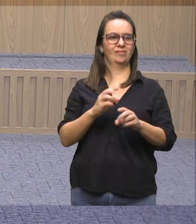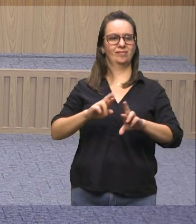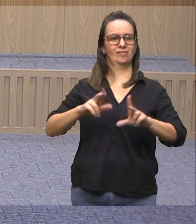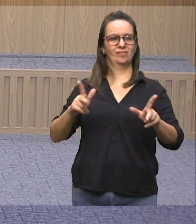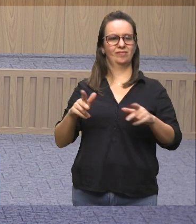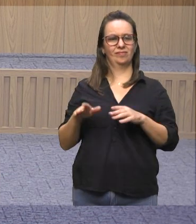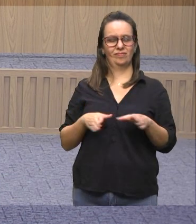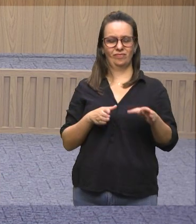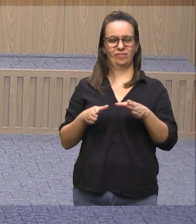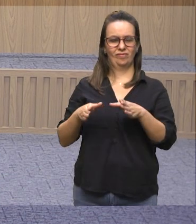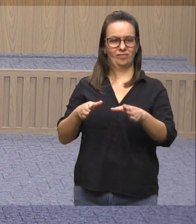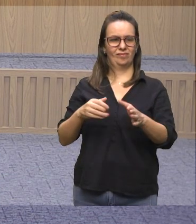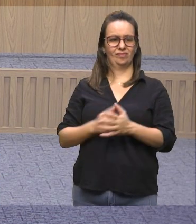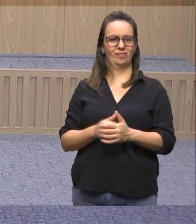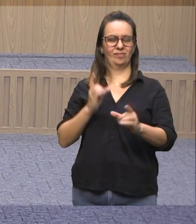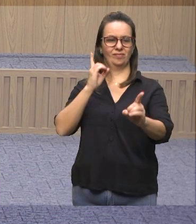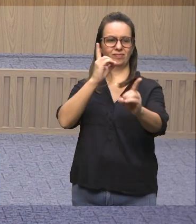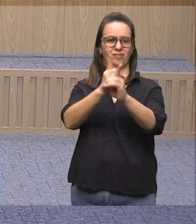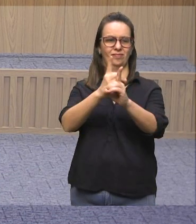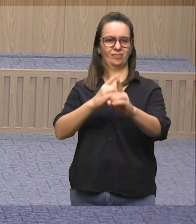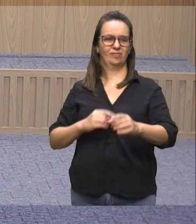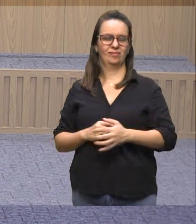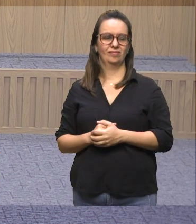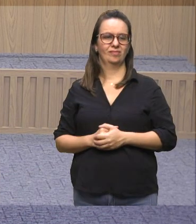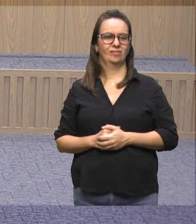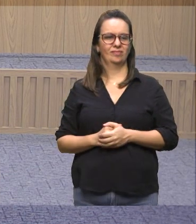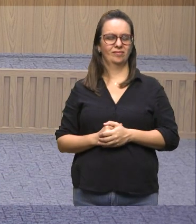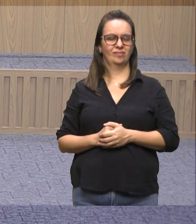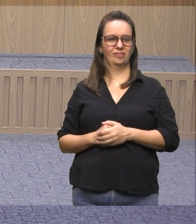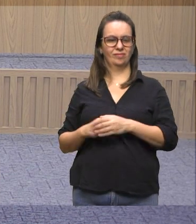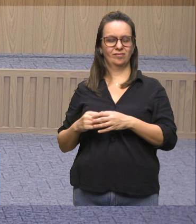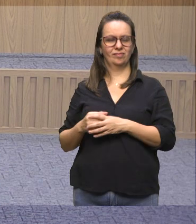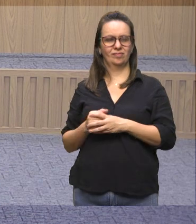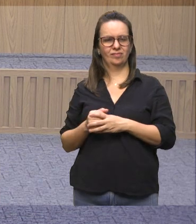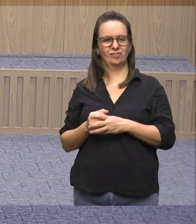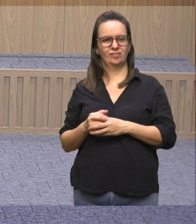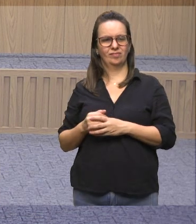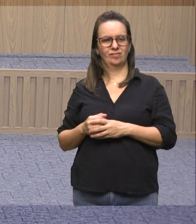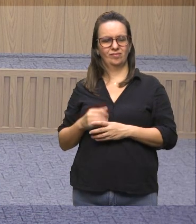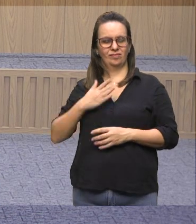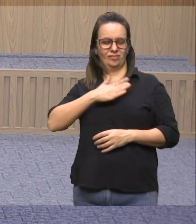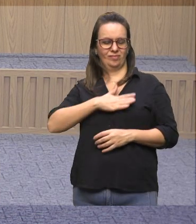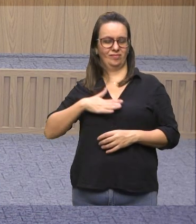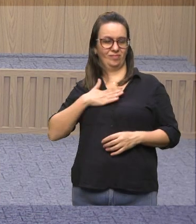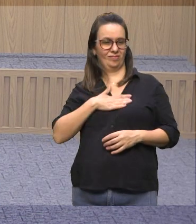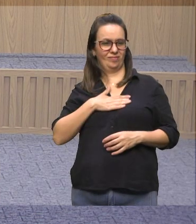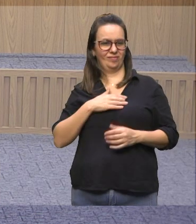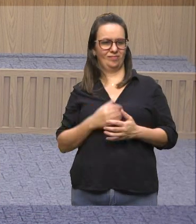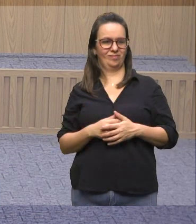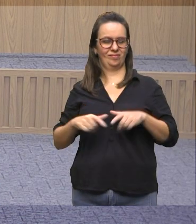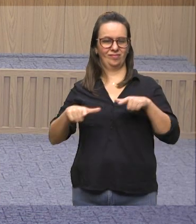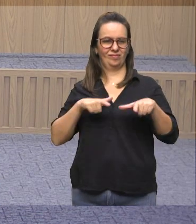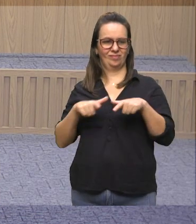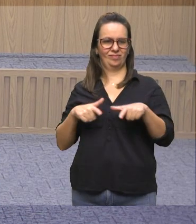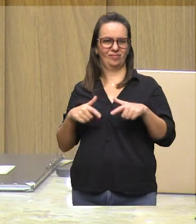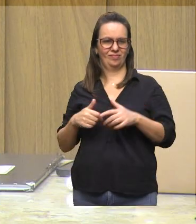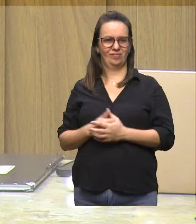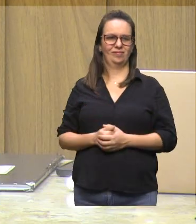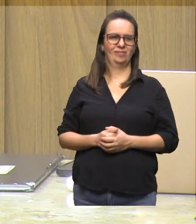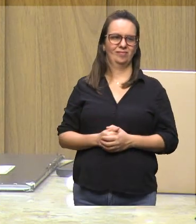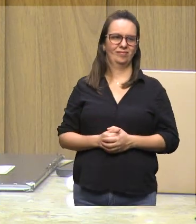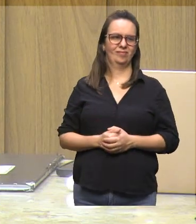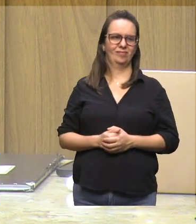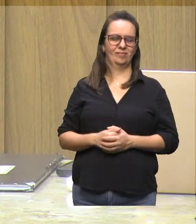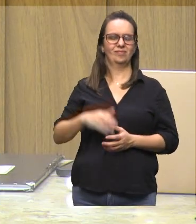caminhos para que a escola possa se tornar um pouco mais agradável, é nossa função aqui, e tenho certeza que o Poder Executivo irá